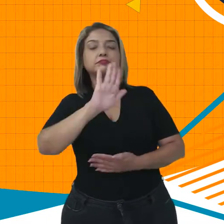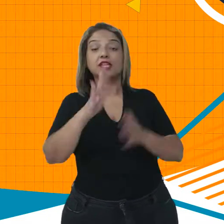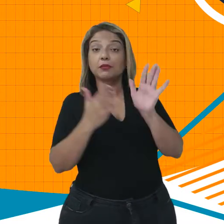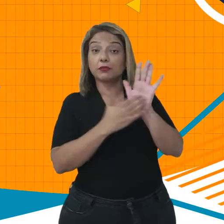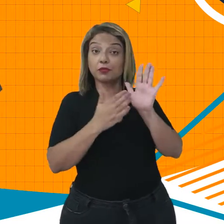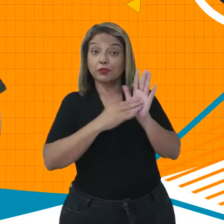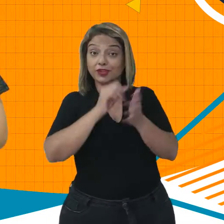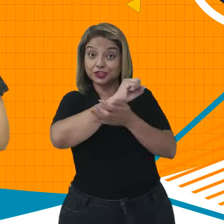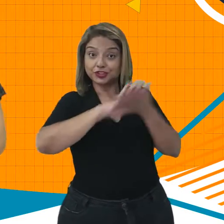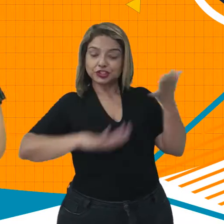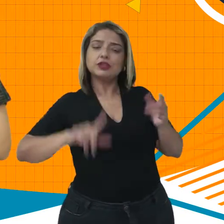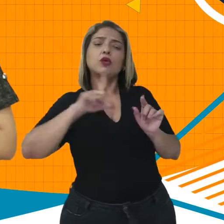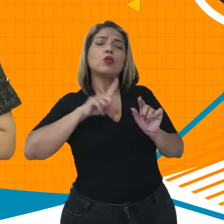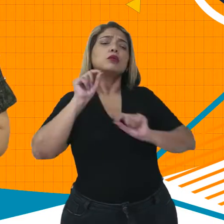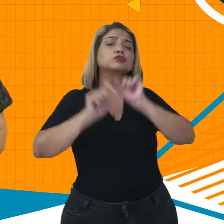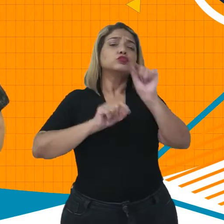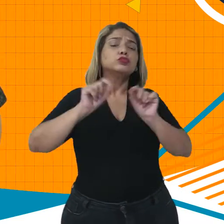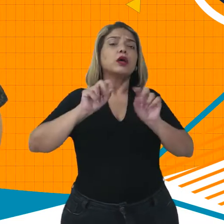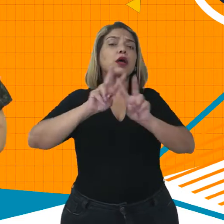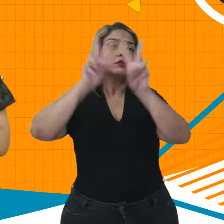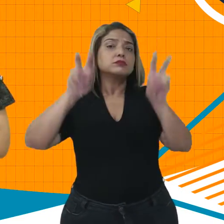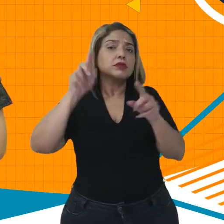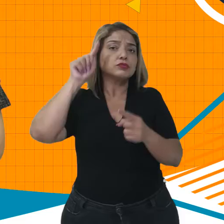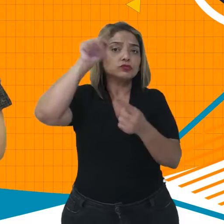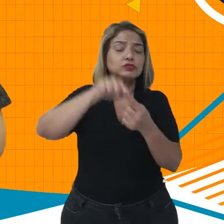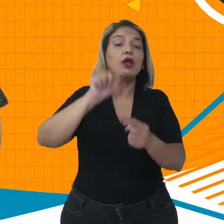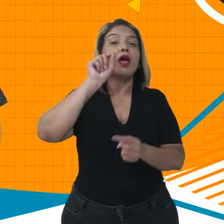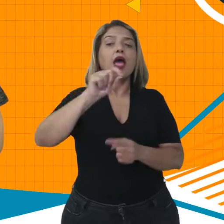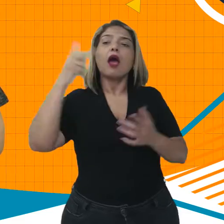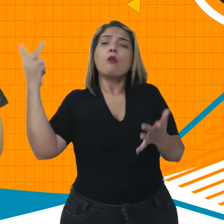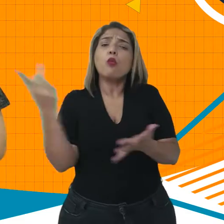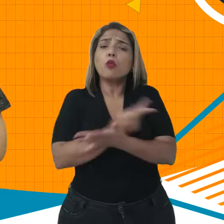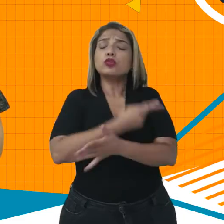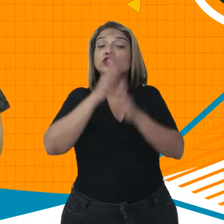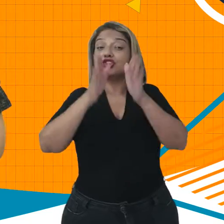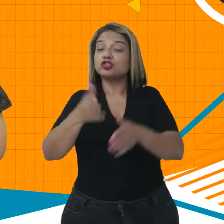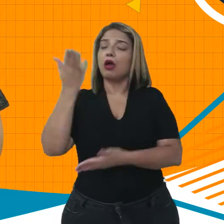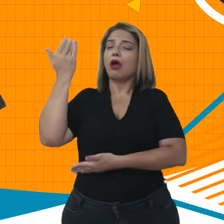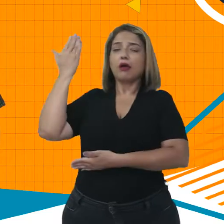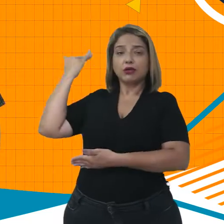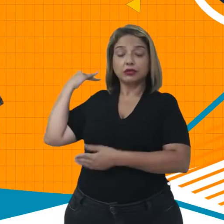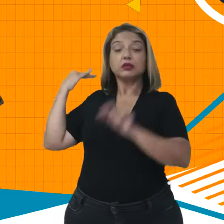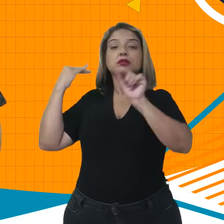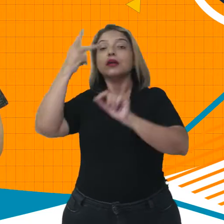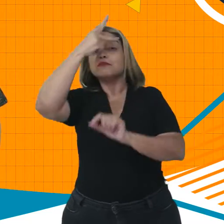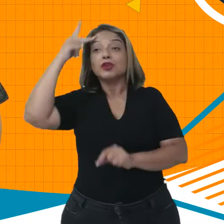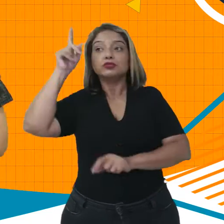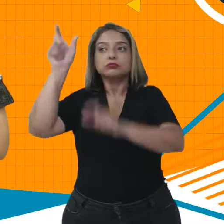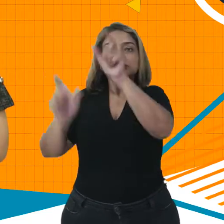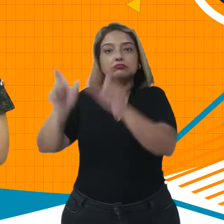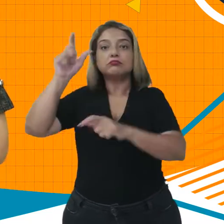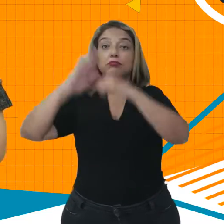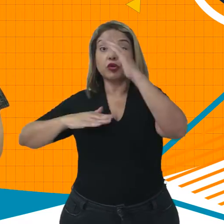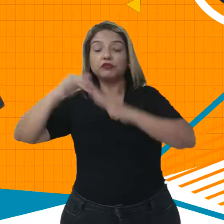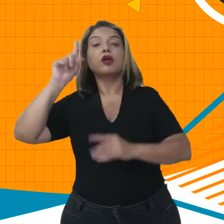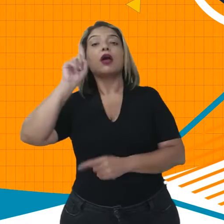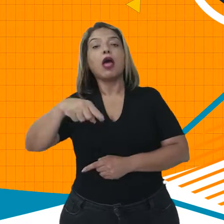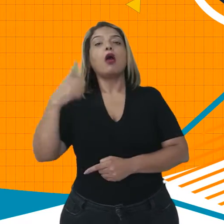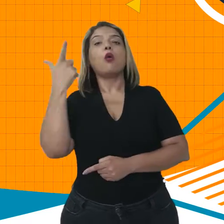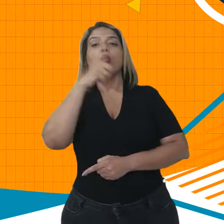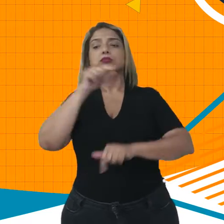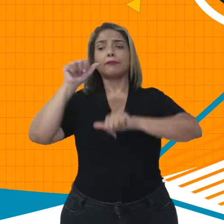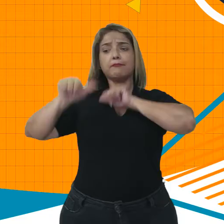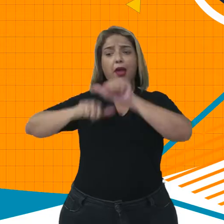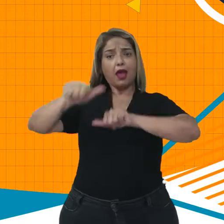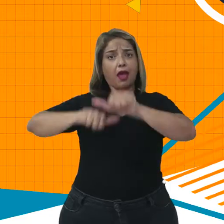A proposta de atividade busca tratar de alguns acontecimentos que, segundo os historiadores, transformaram a